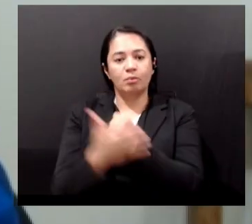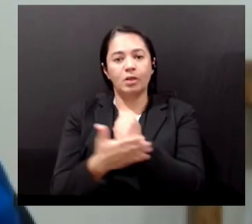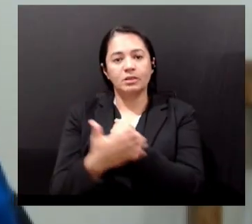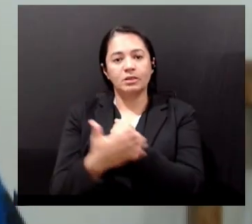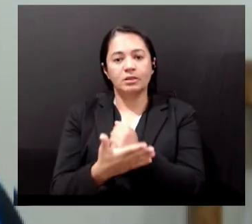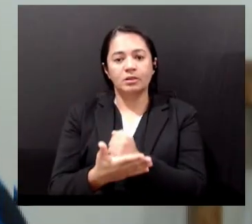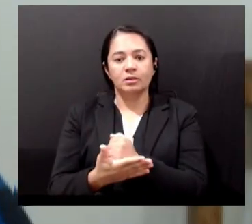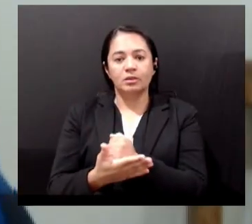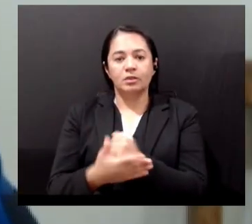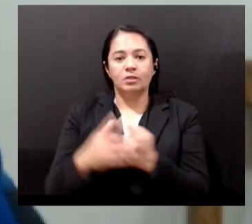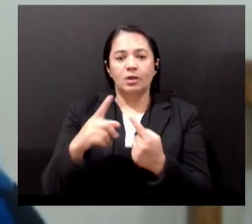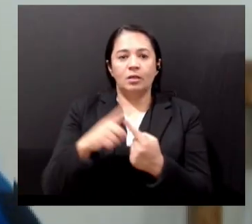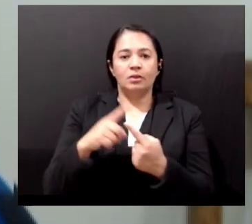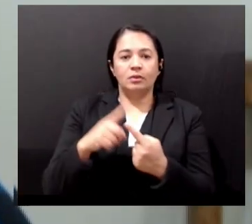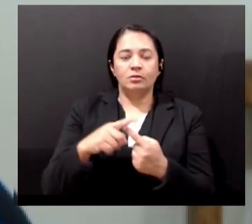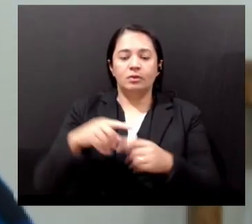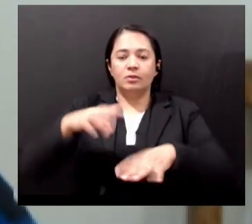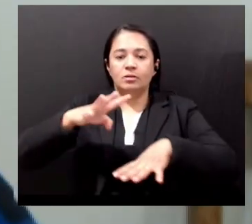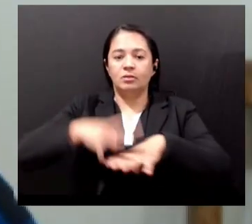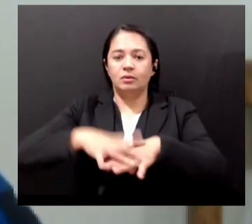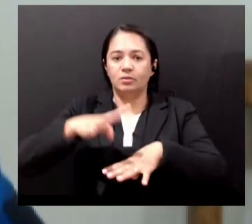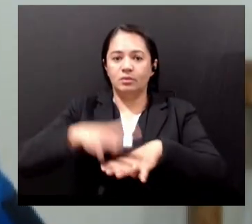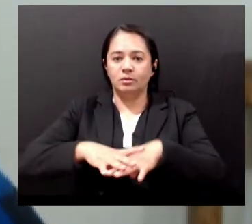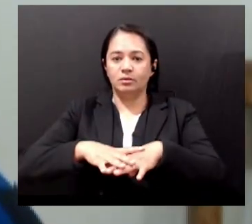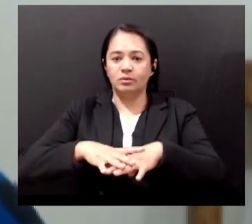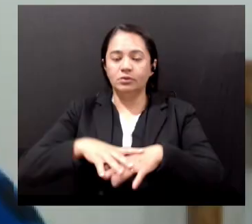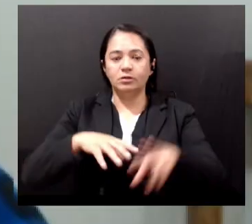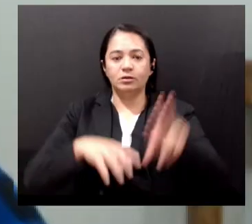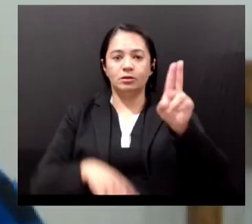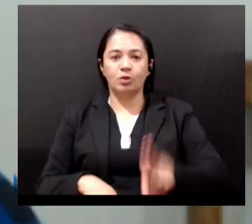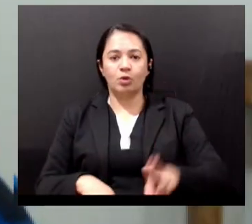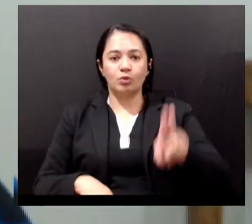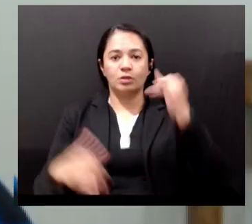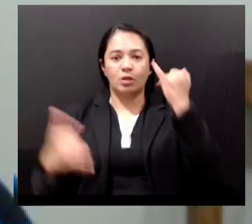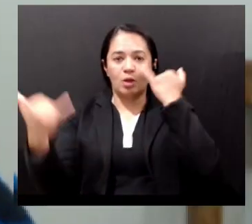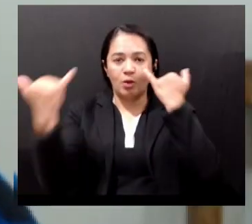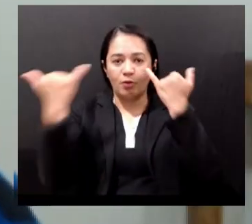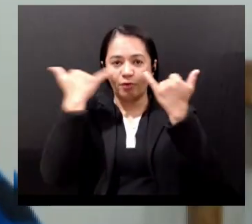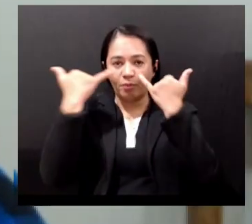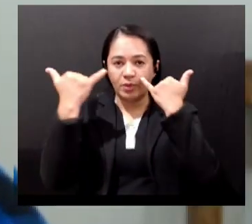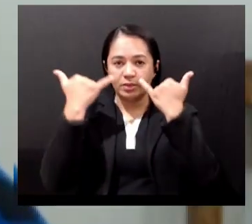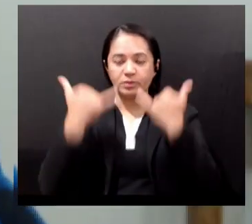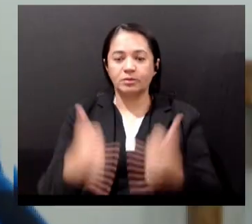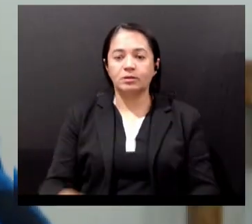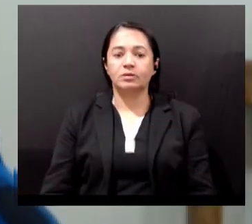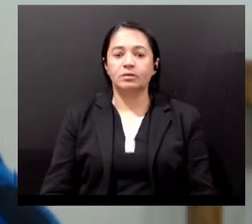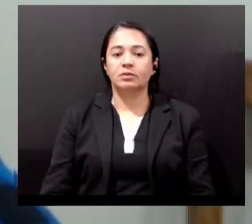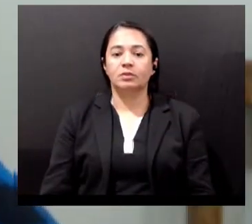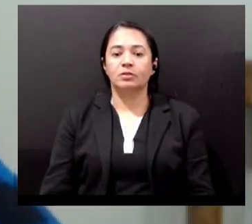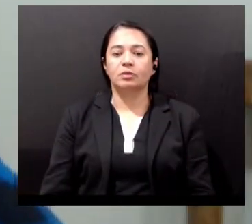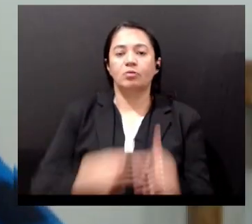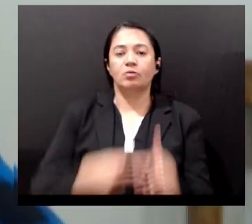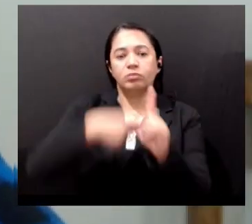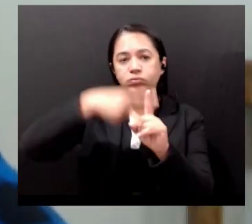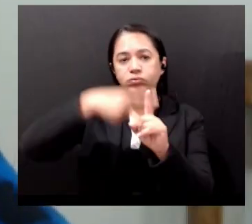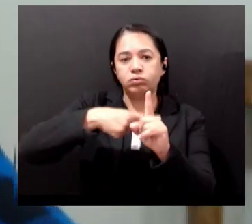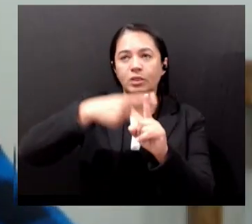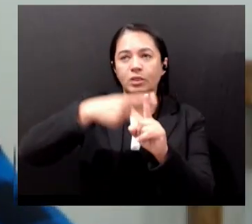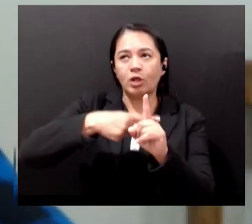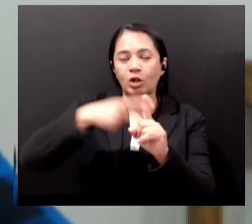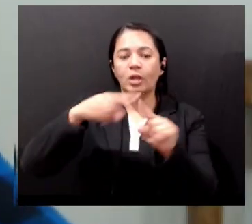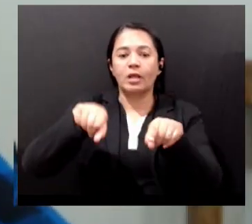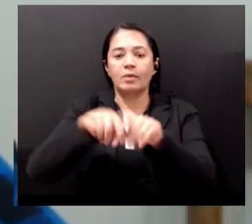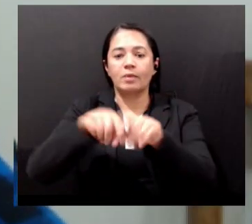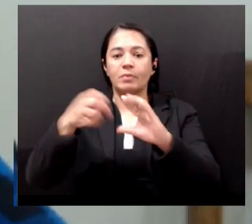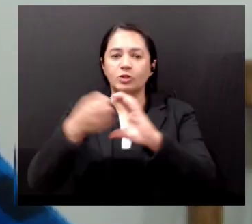em modelos matemáticos e que utilizam dados tanto meteorológicos